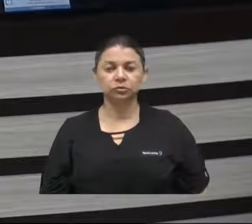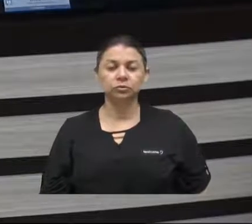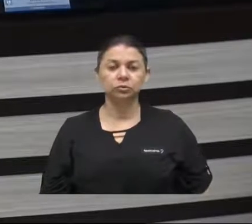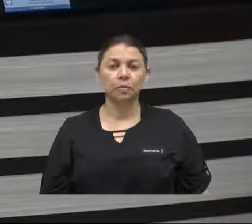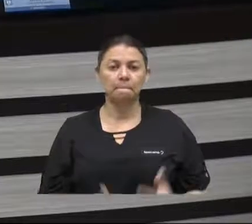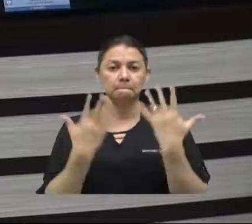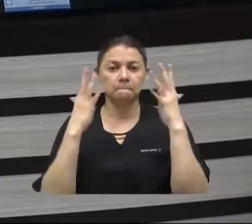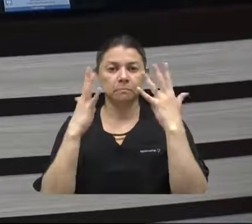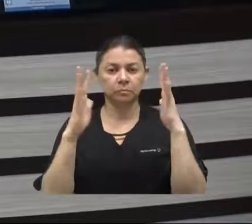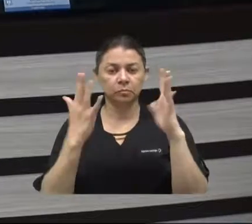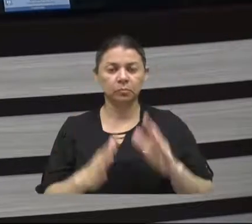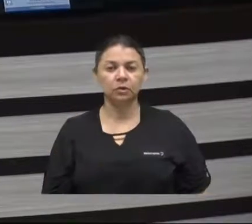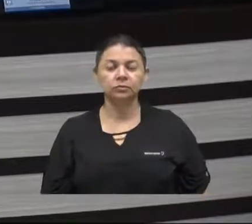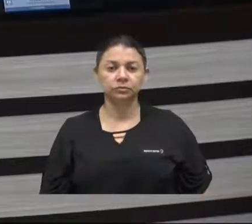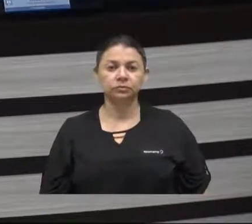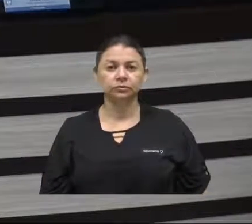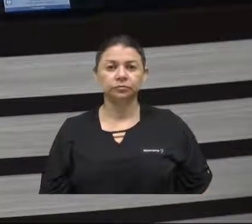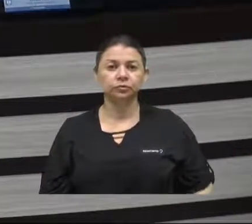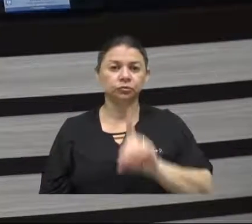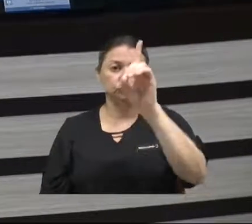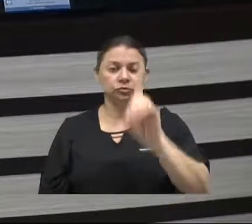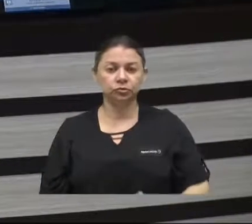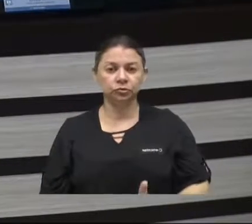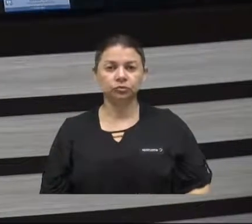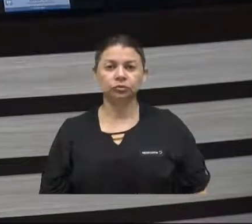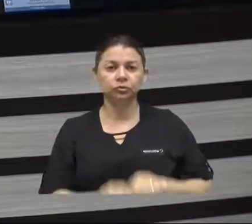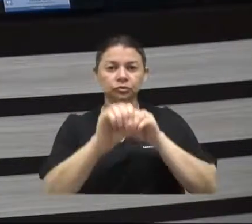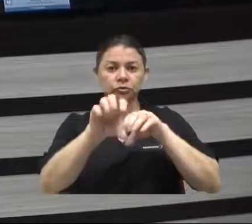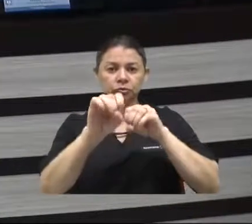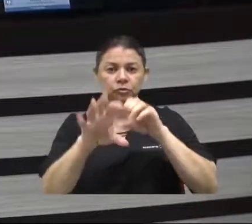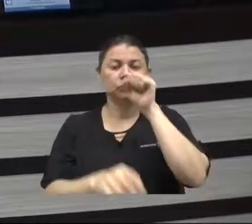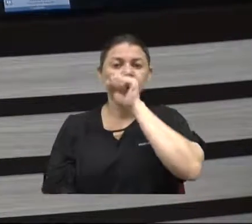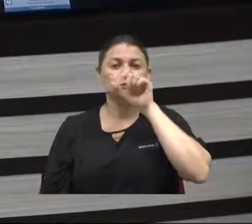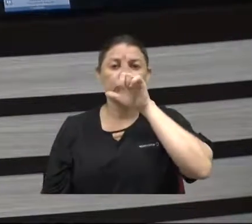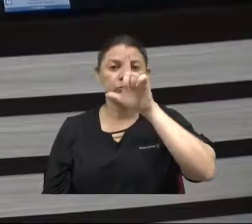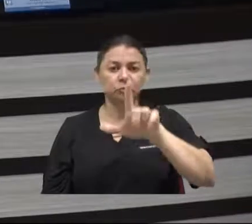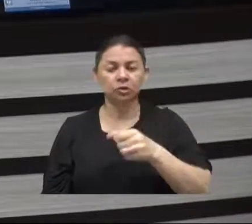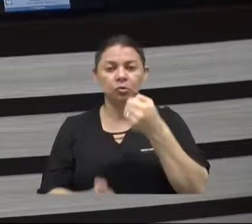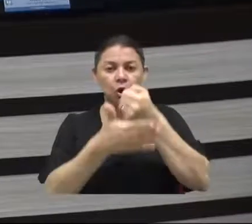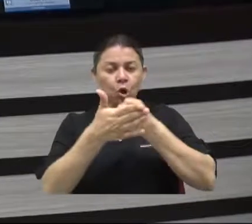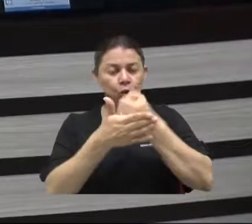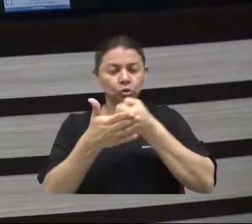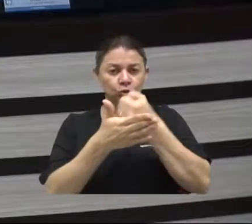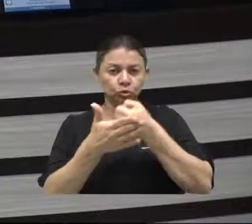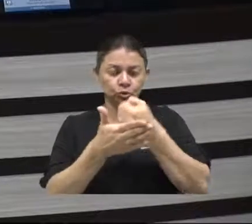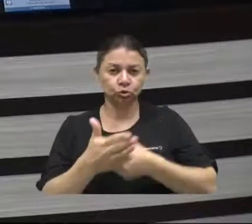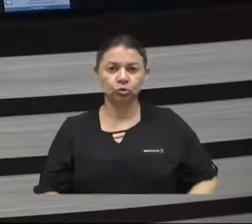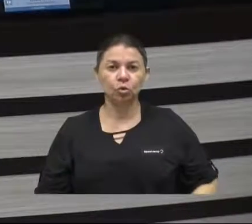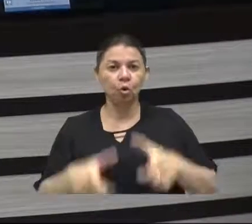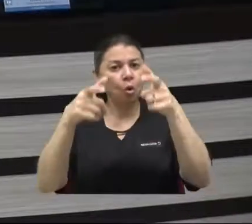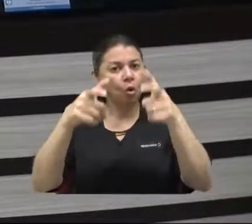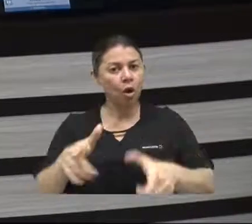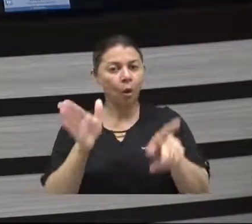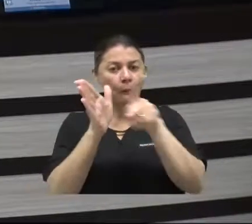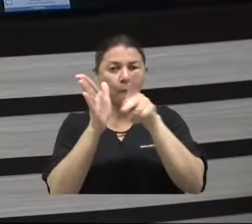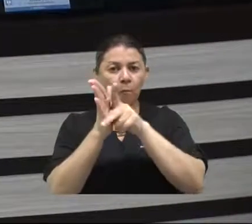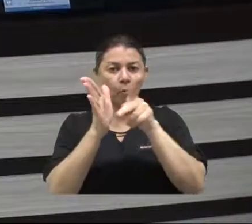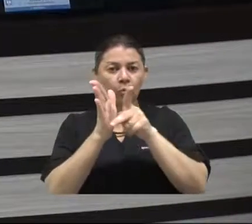Diretoria Regional de Ensino de Limeira pela conquista de sua sede própria depois de 42 anos de